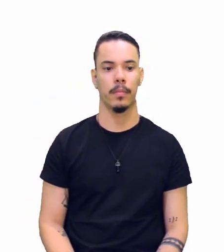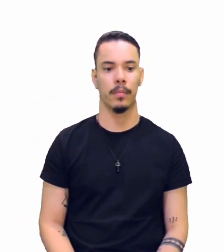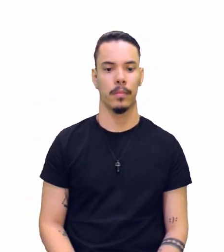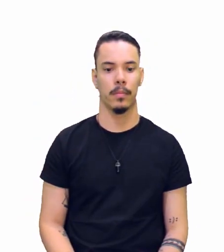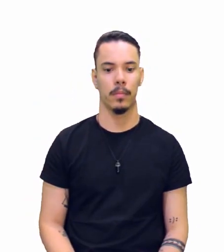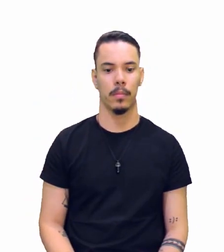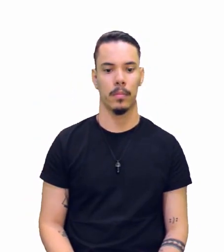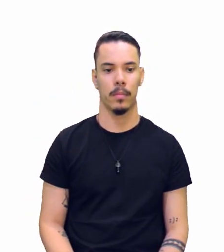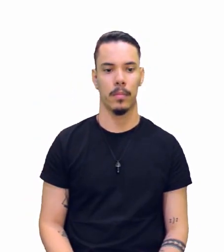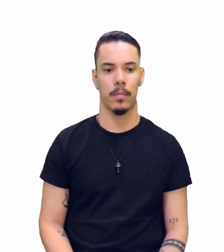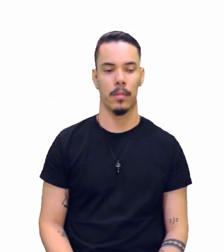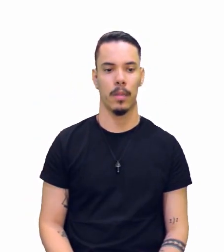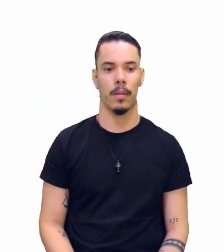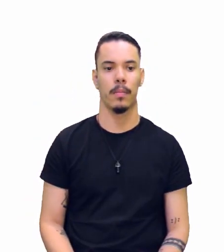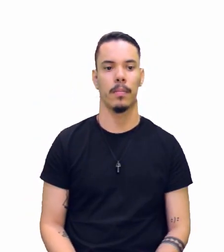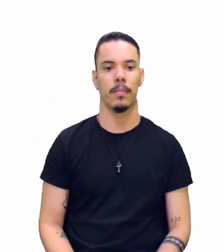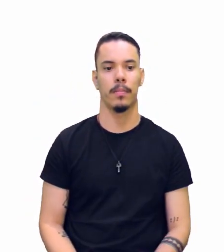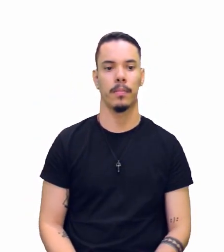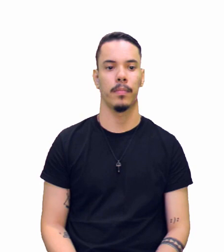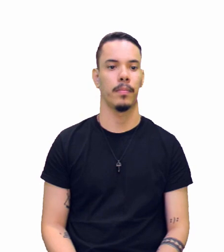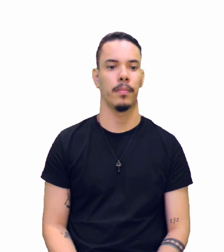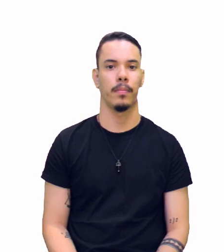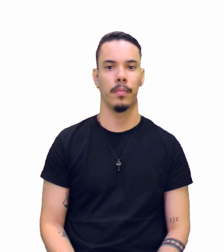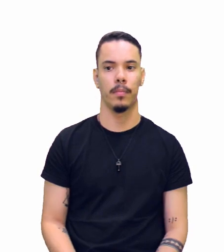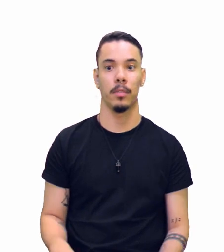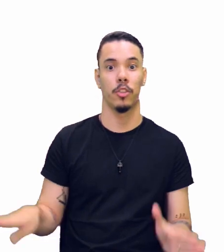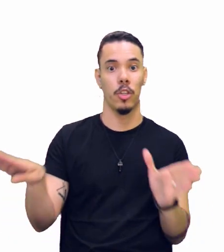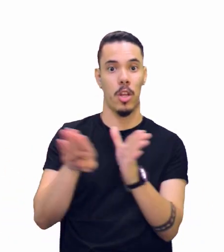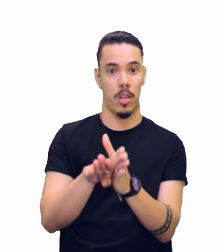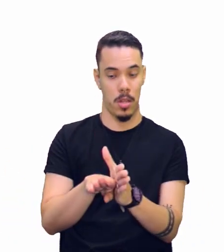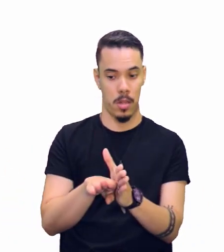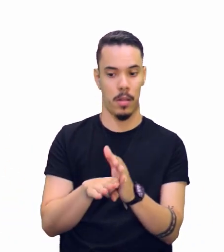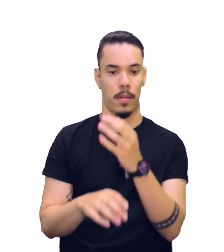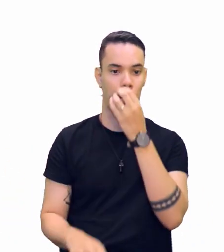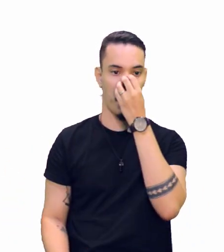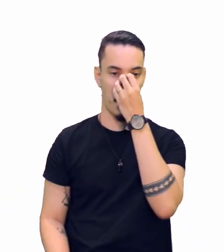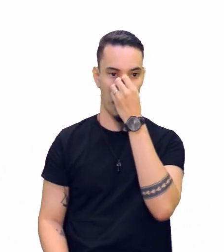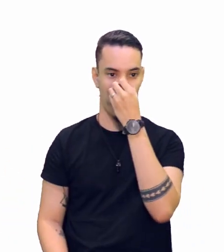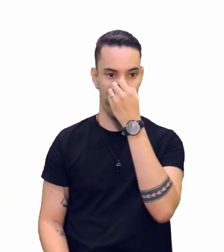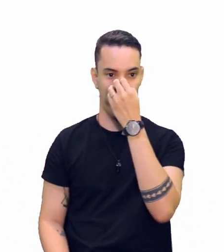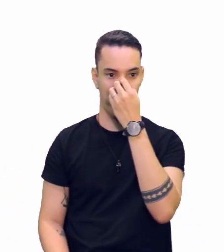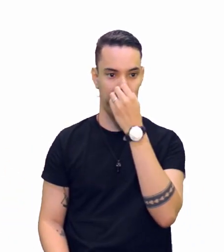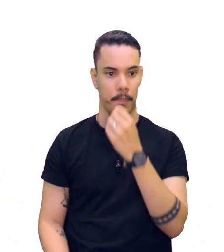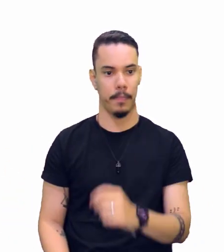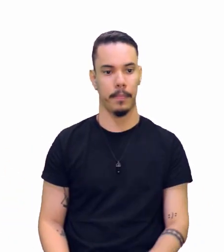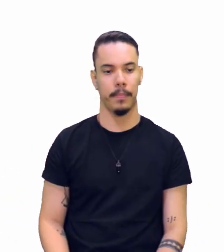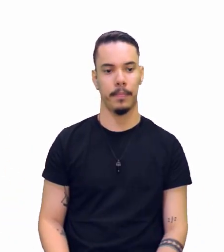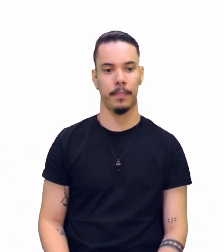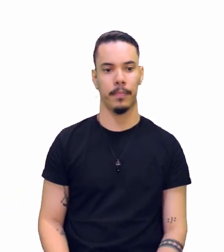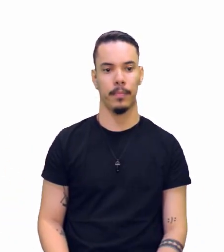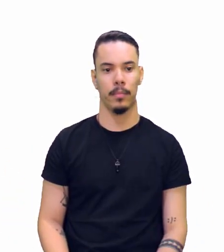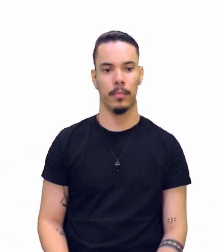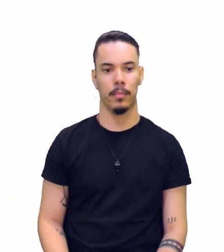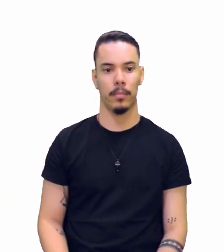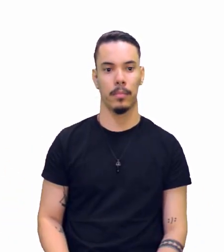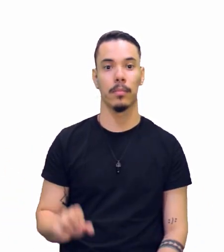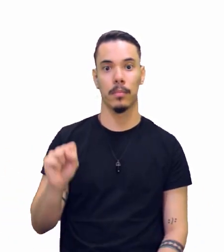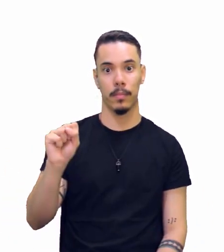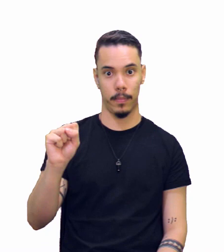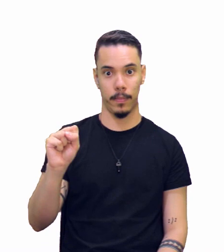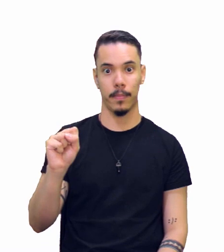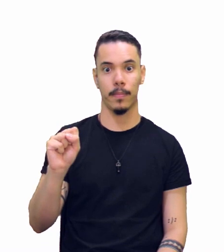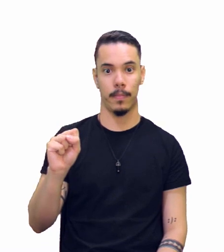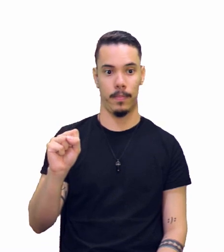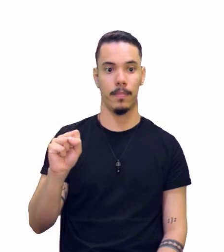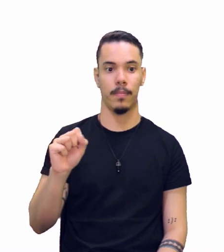que está esperando aqui. Chegar. Então, agora, o meu get, ele vai estar com S no